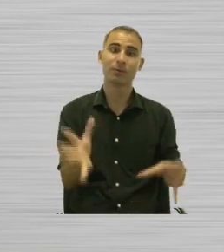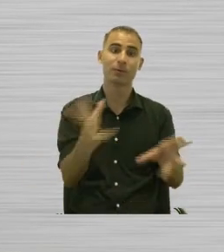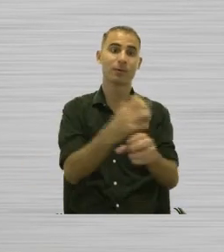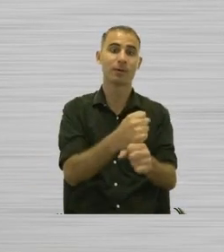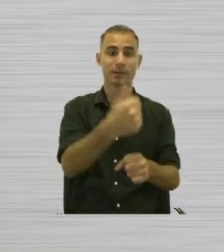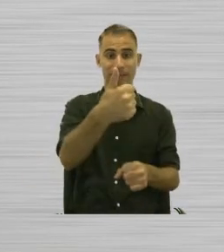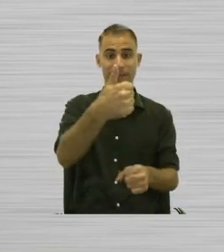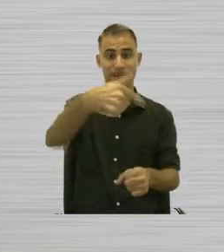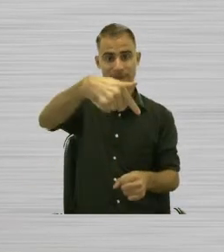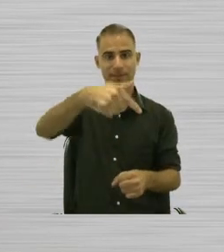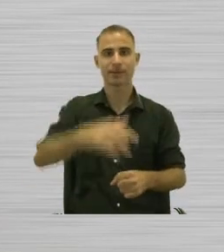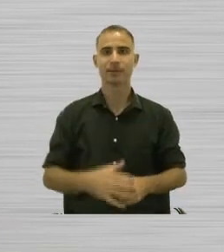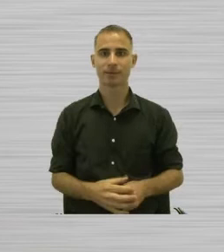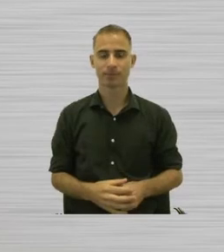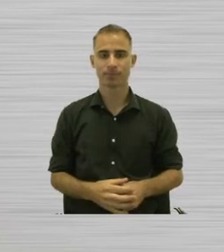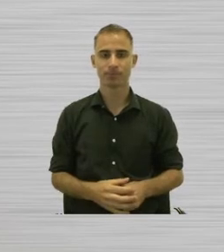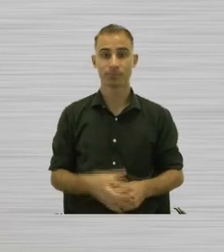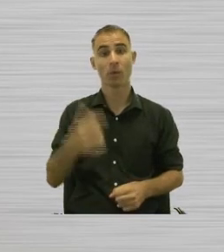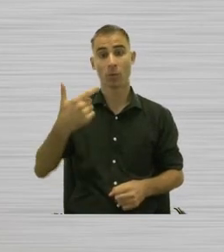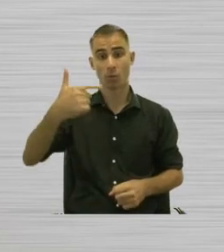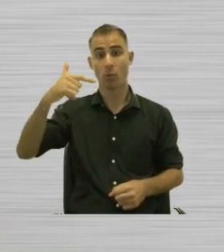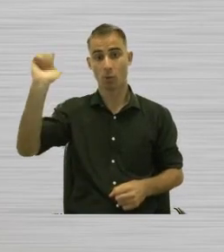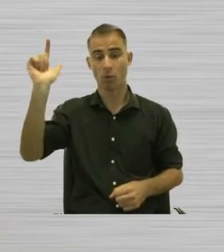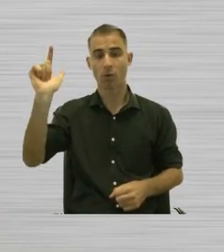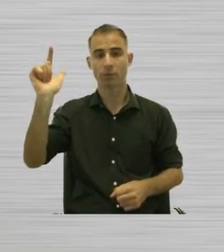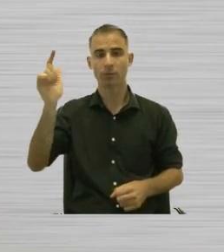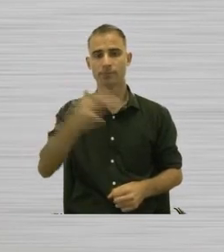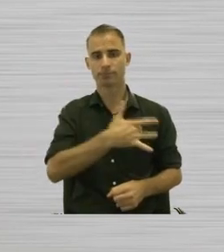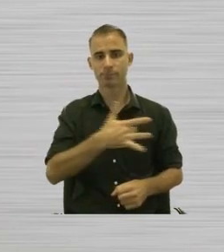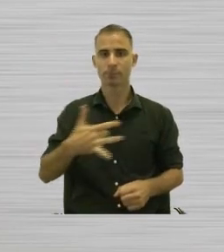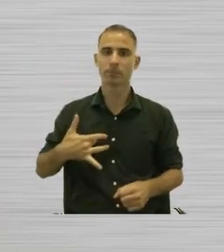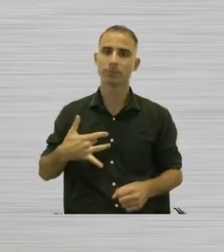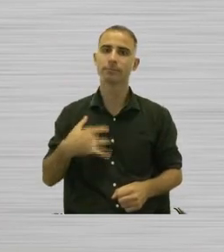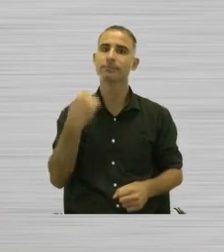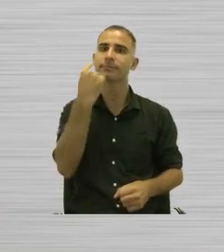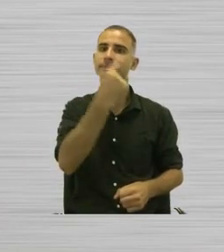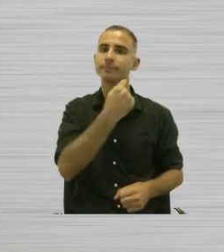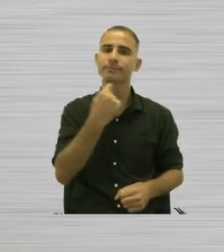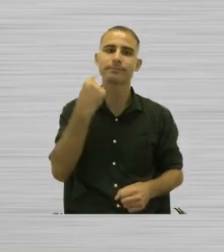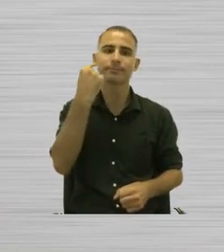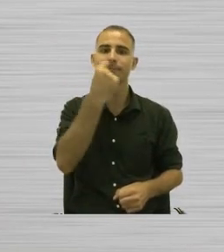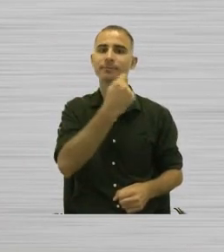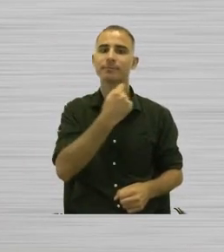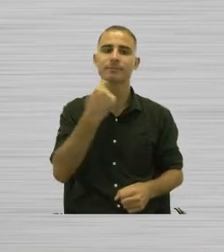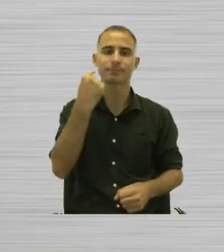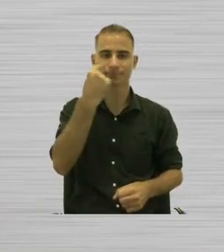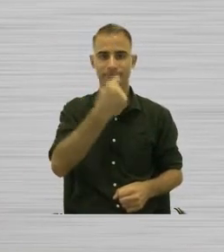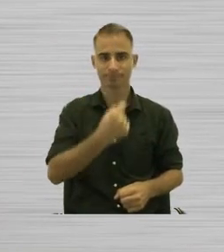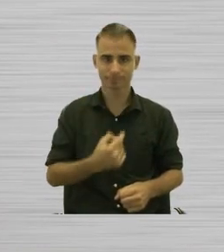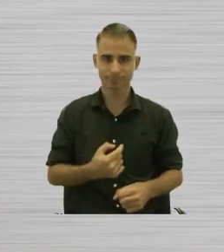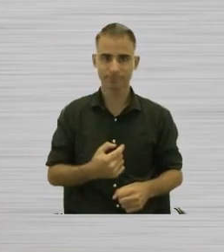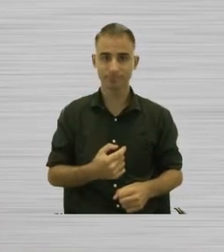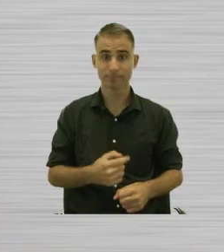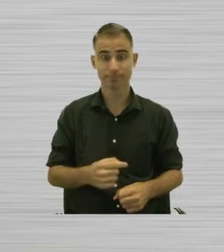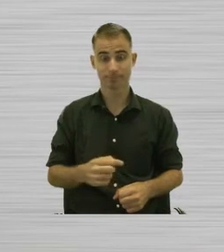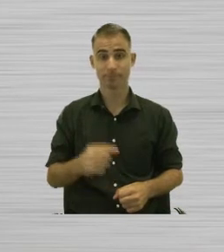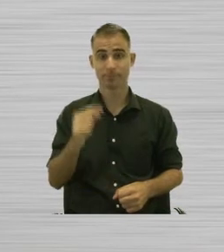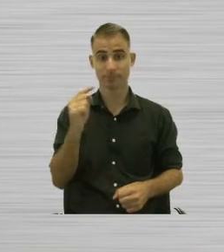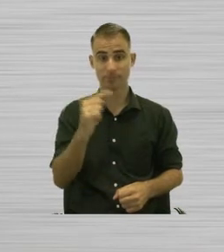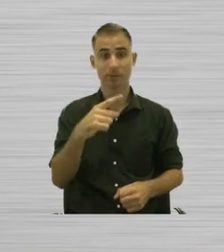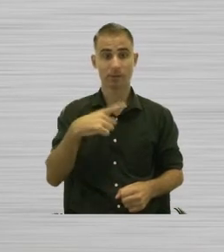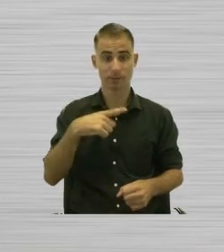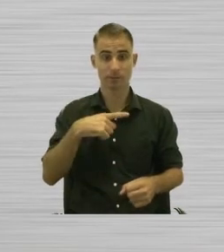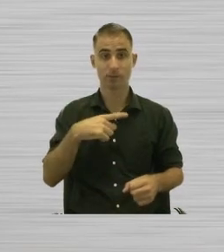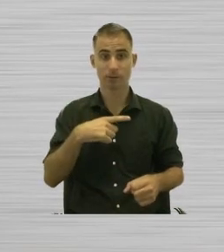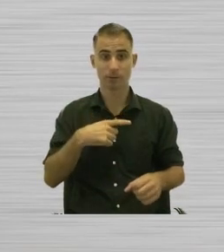A saúde bucal, a gente tem a referência do atendimento tanto da rede quanto do Centro Especializado em Odontologia, o